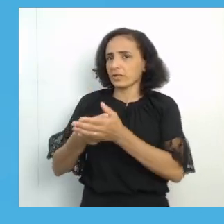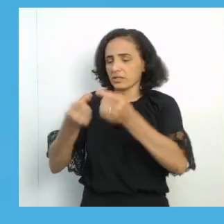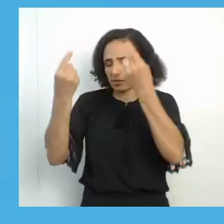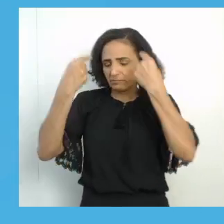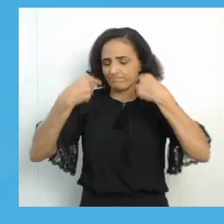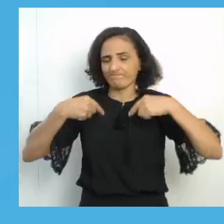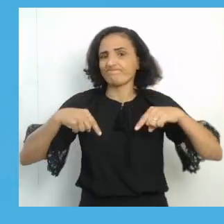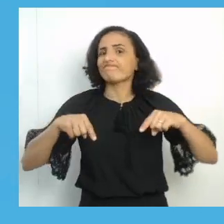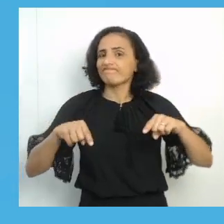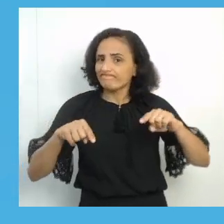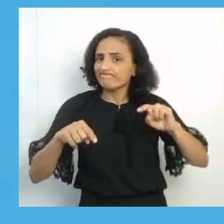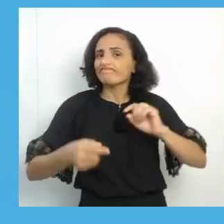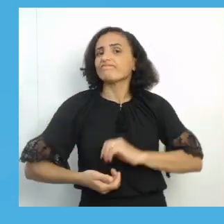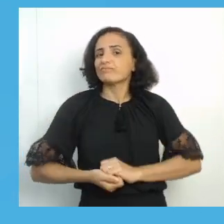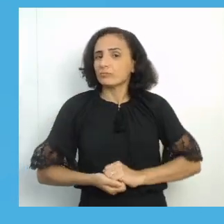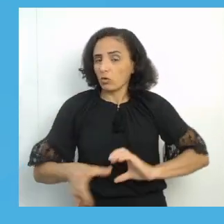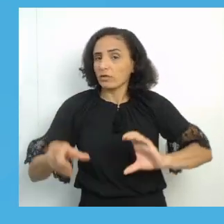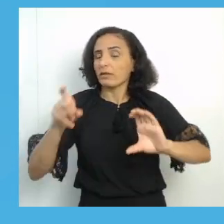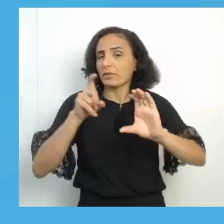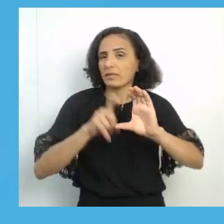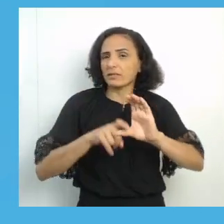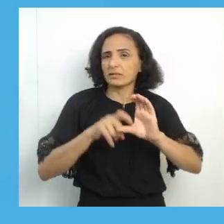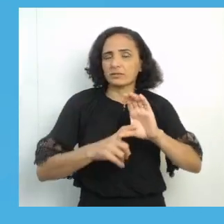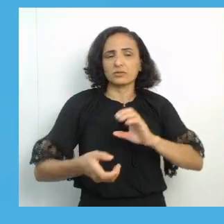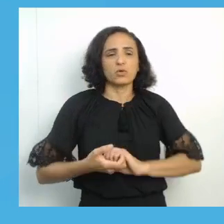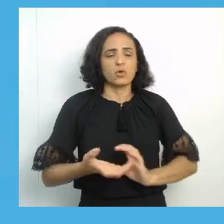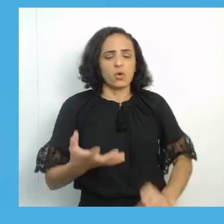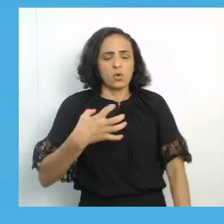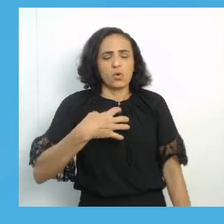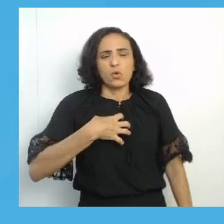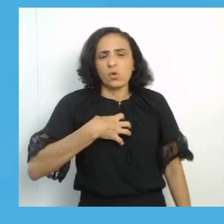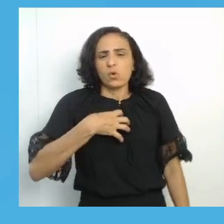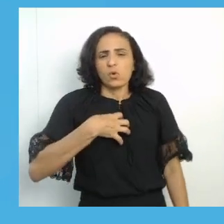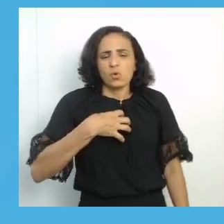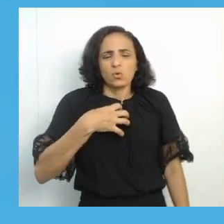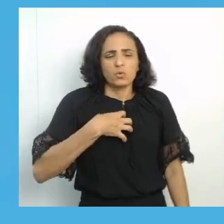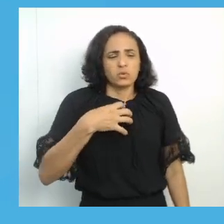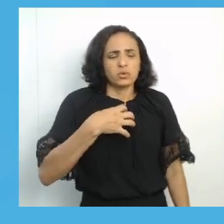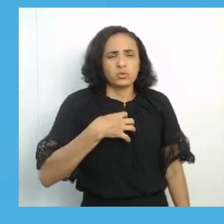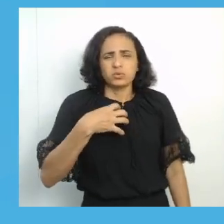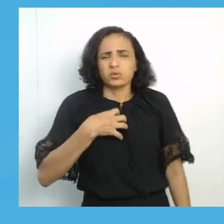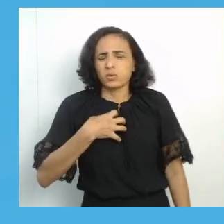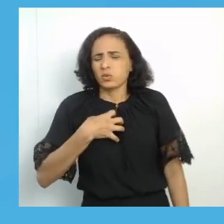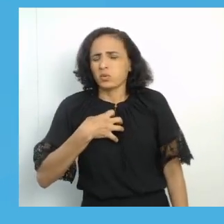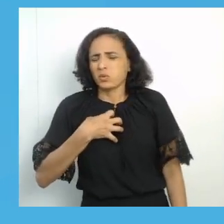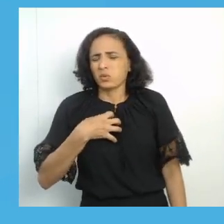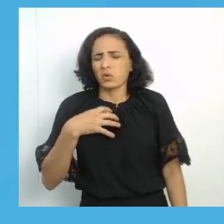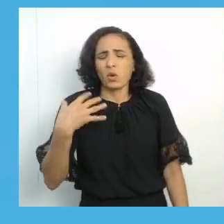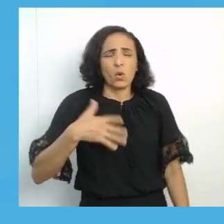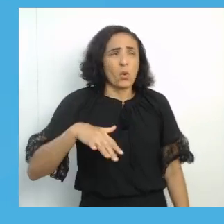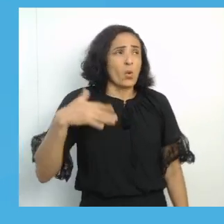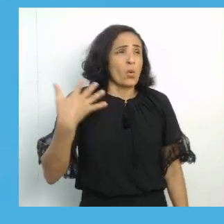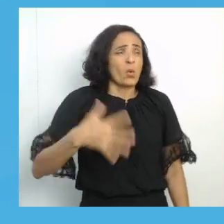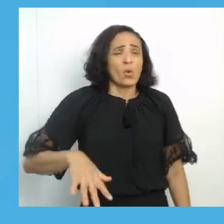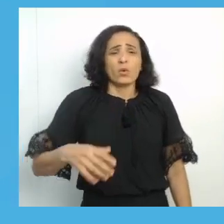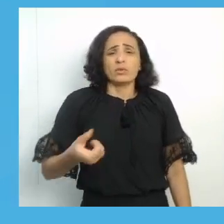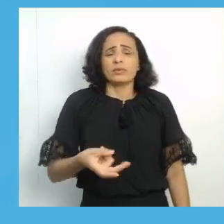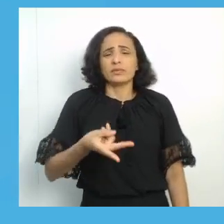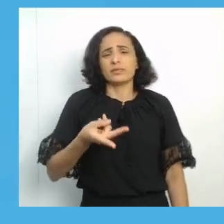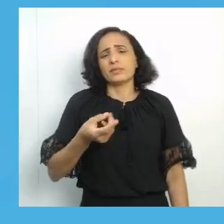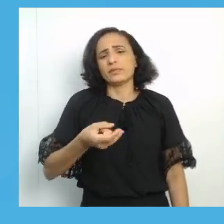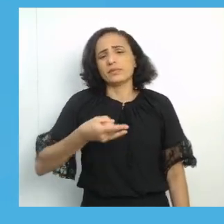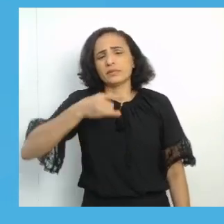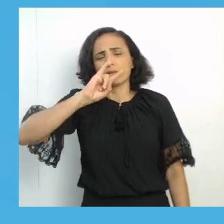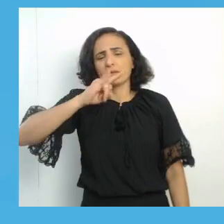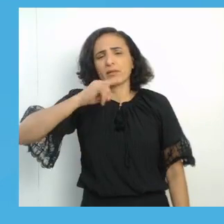agudo, a gente tem a intoxicação e a abstinência. Vamos falar do álcool, da